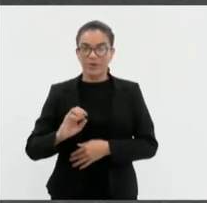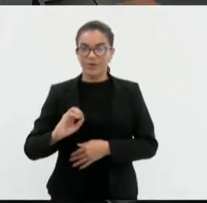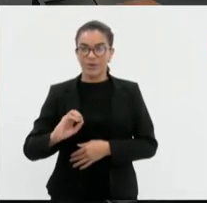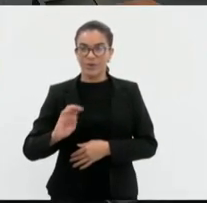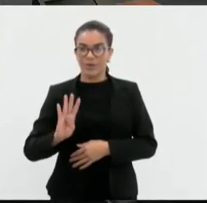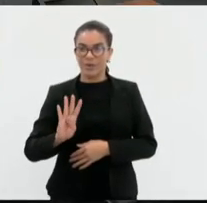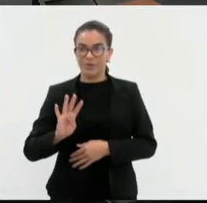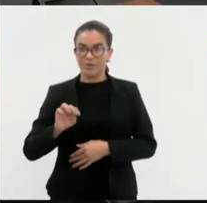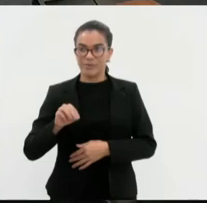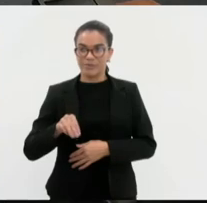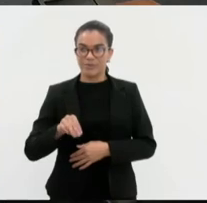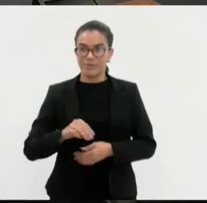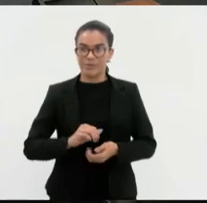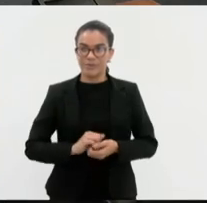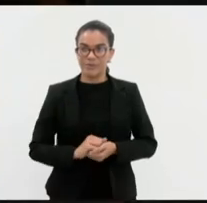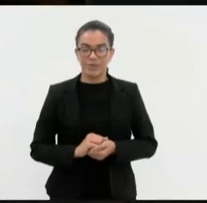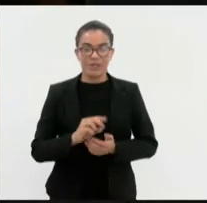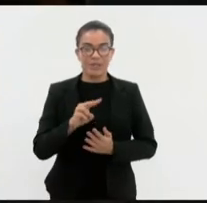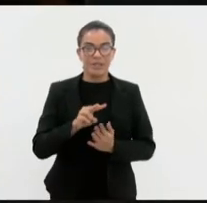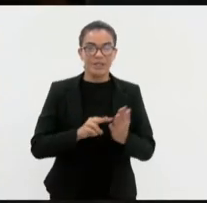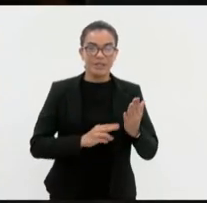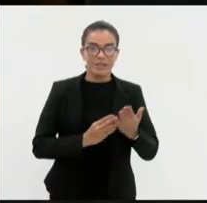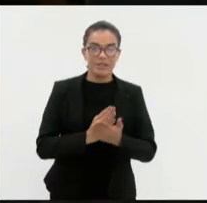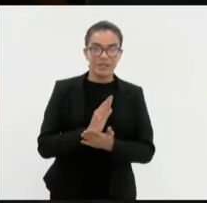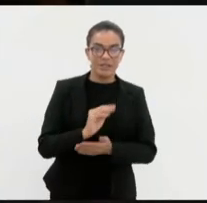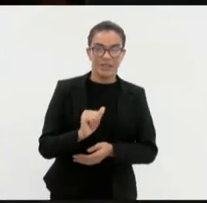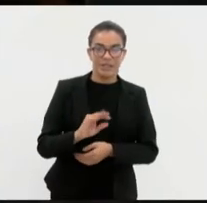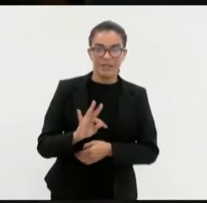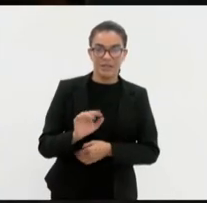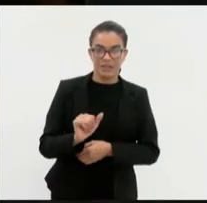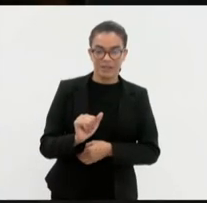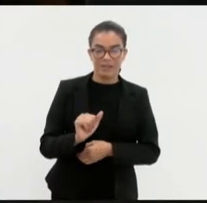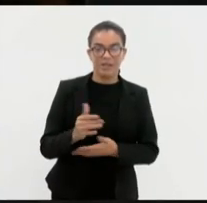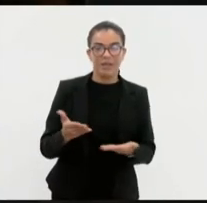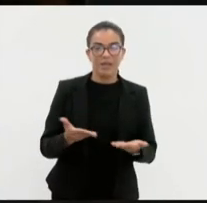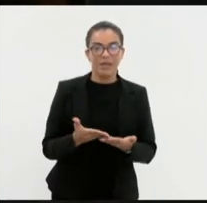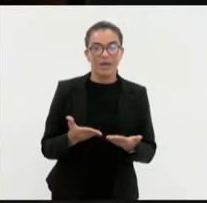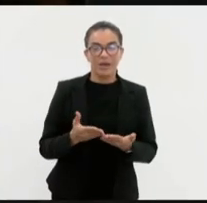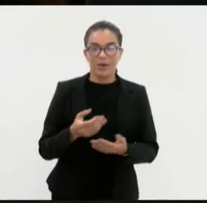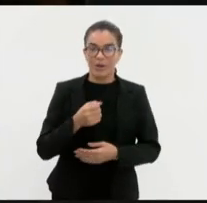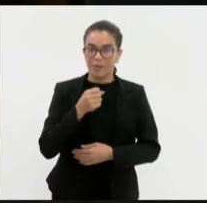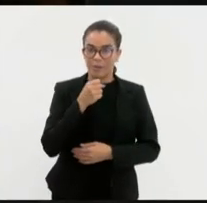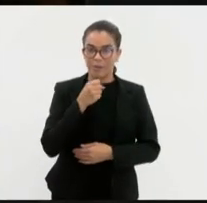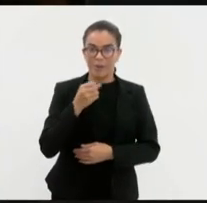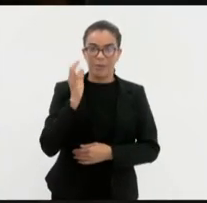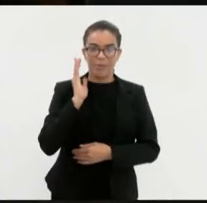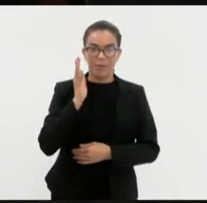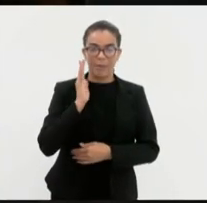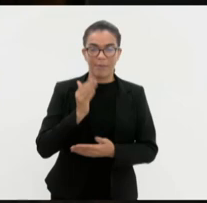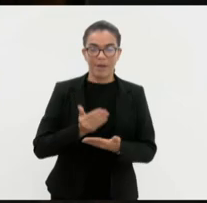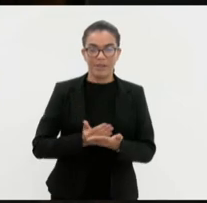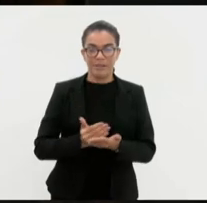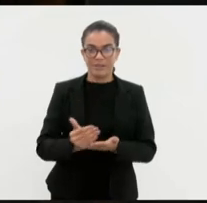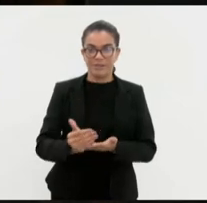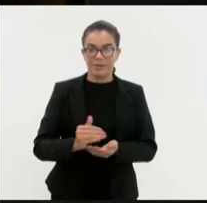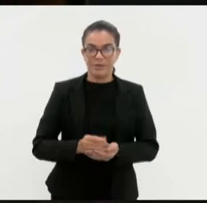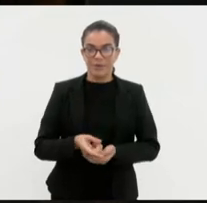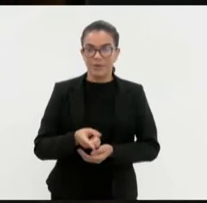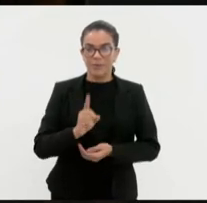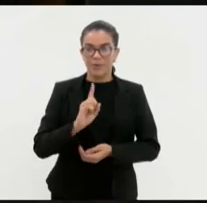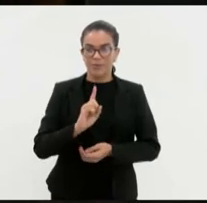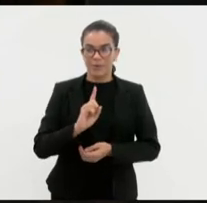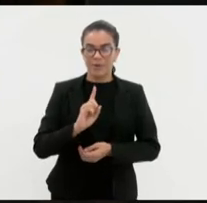16:4 líder e aprovada a ata passa-se ao expediente Inicial o primeiro orador